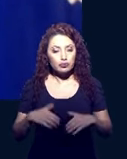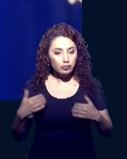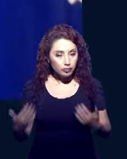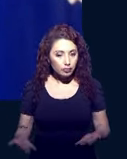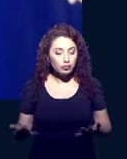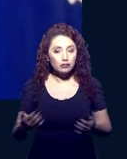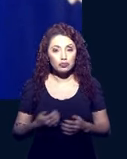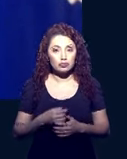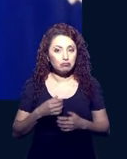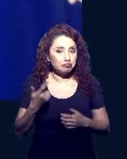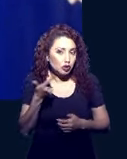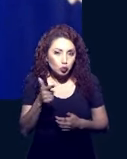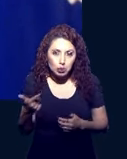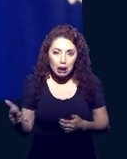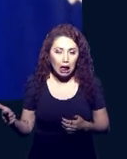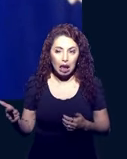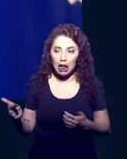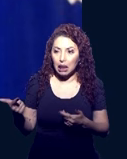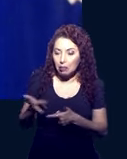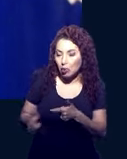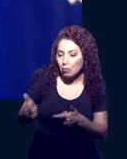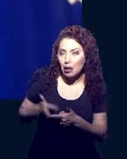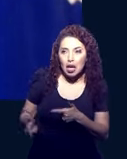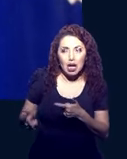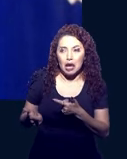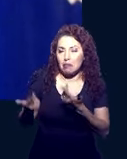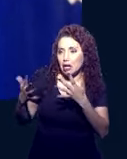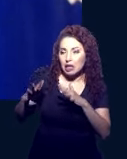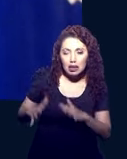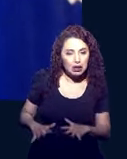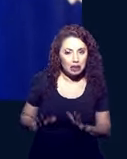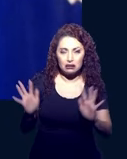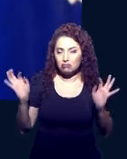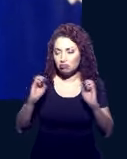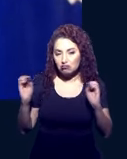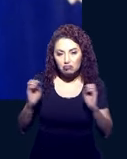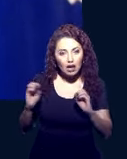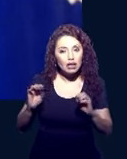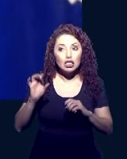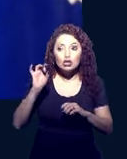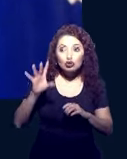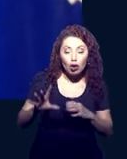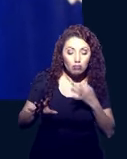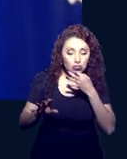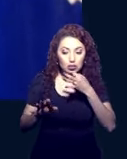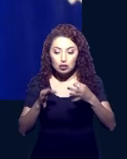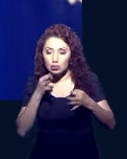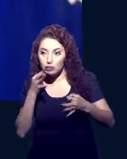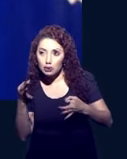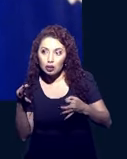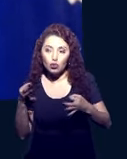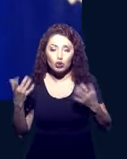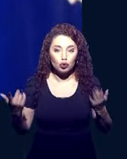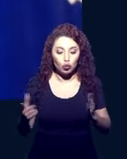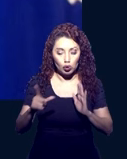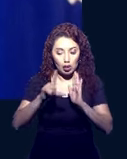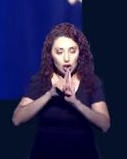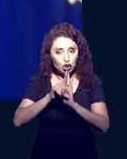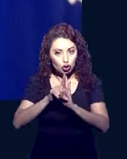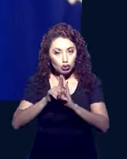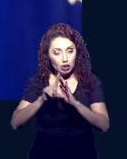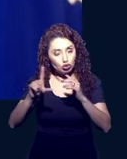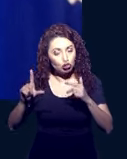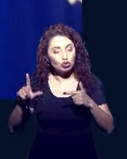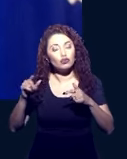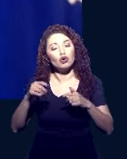nenhum tipo de crise eu considero que há obviamente são pontos de vista que devem ser afirmados pelo legislativo nosso papel é esse